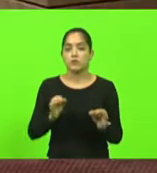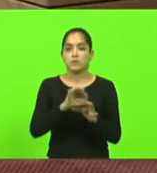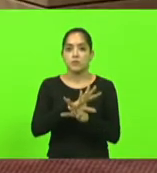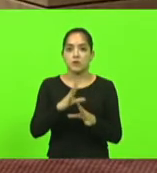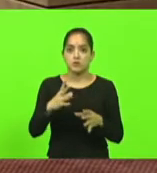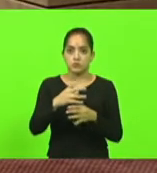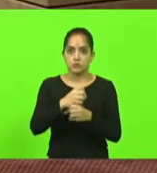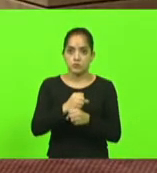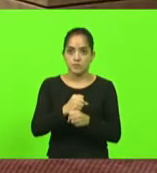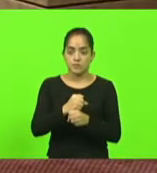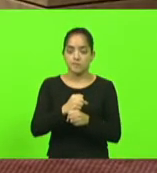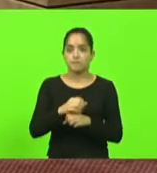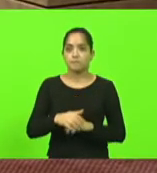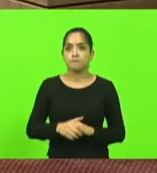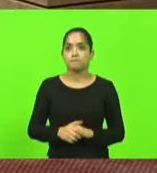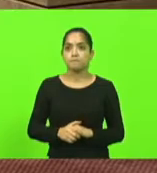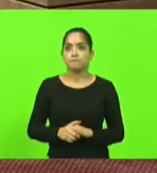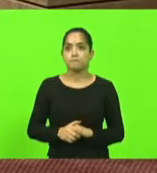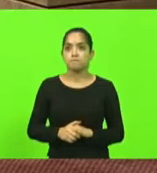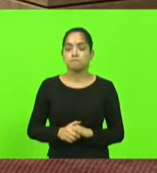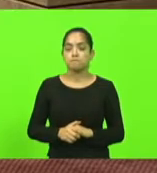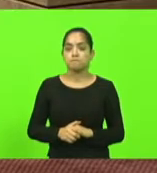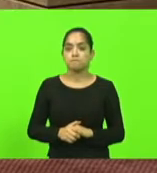colho o resultado.